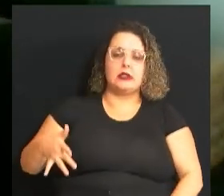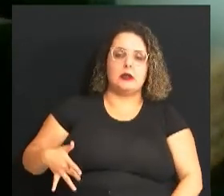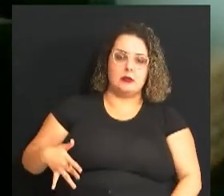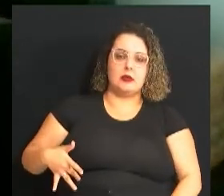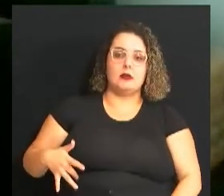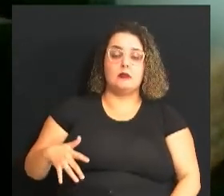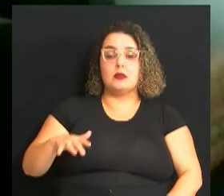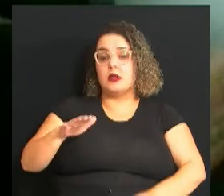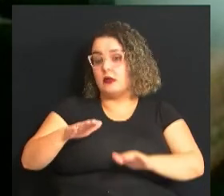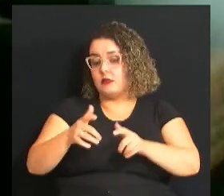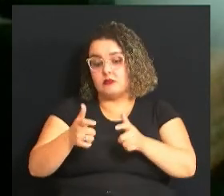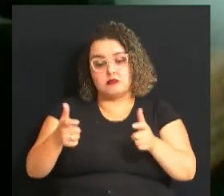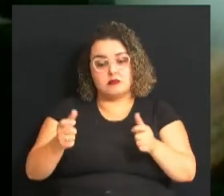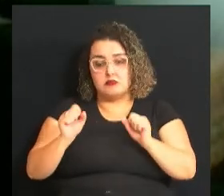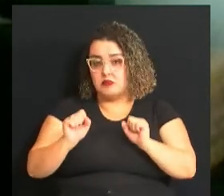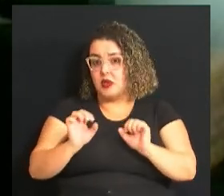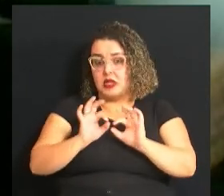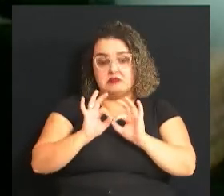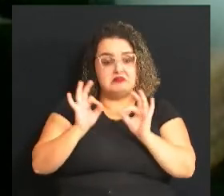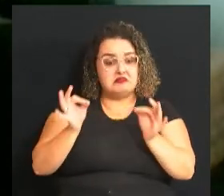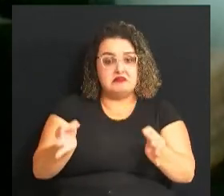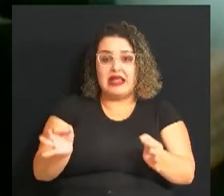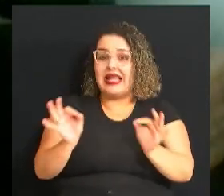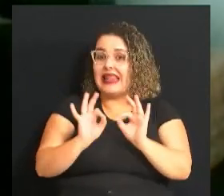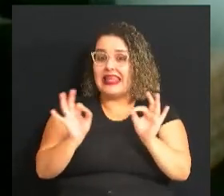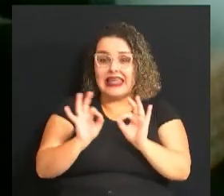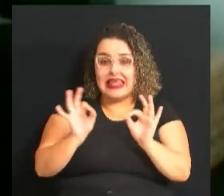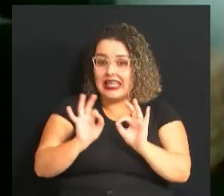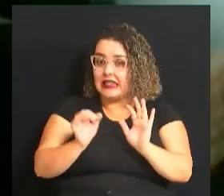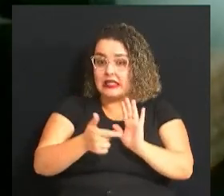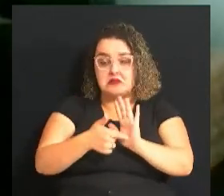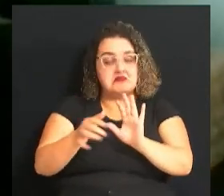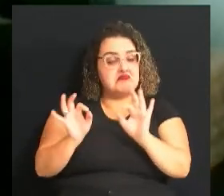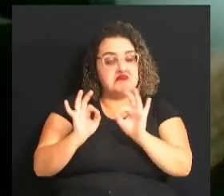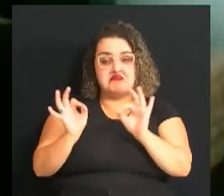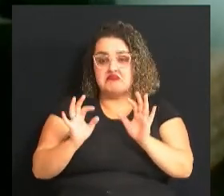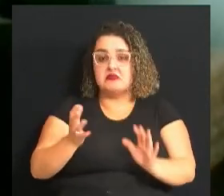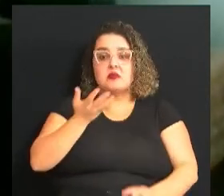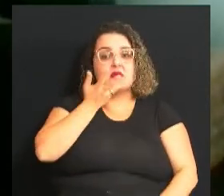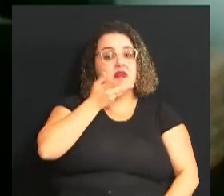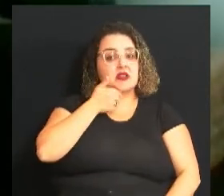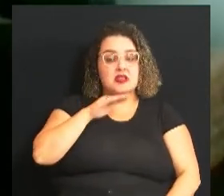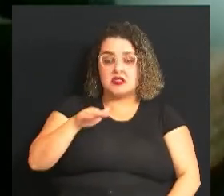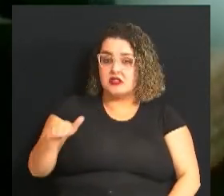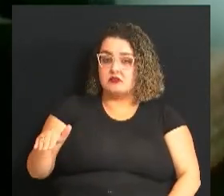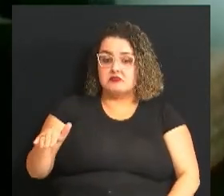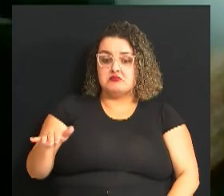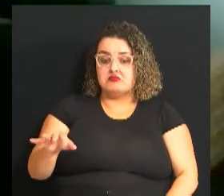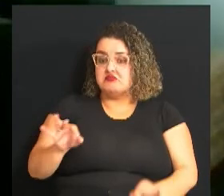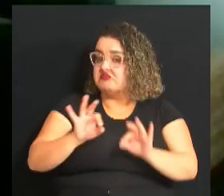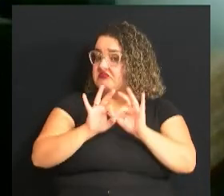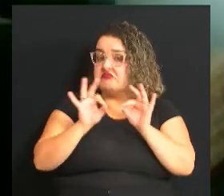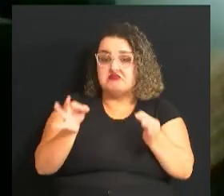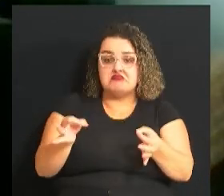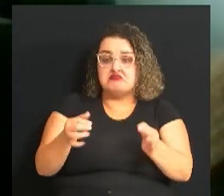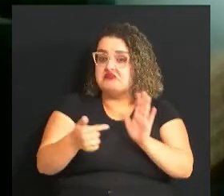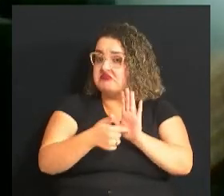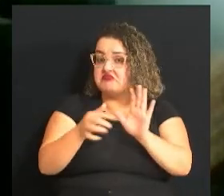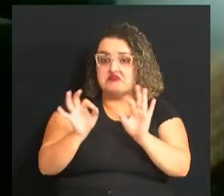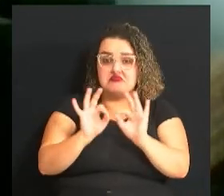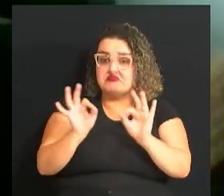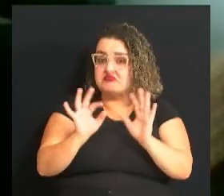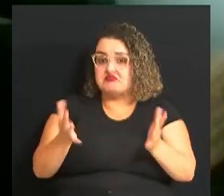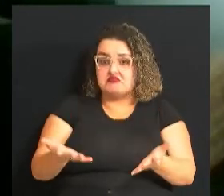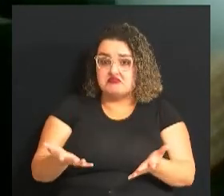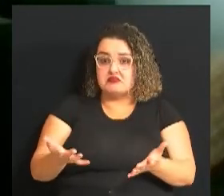muitos deles podem simplesmente não ter nenhuma manifestação. Muitas crianças simplesmente não têm manifestação. E elas não